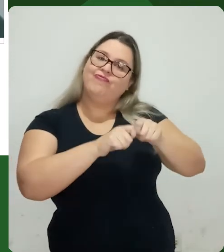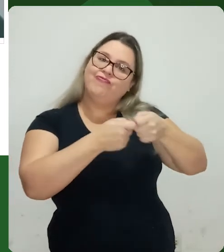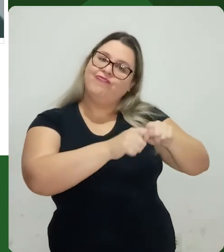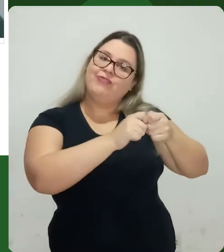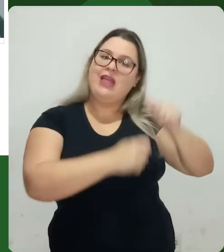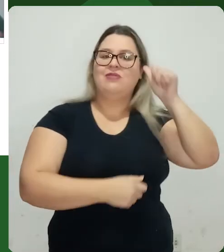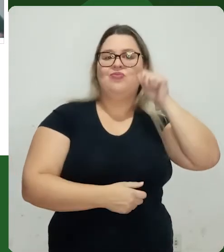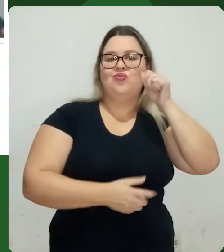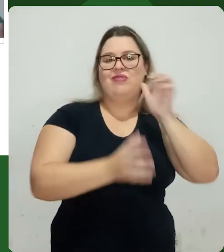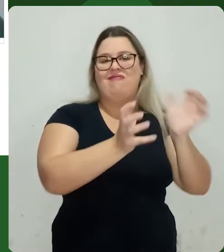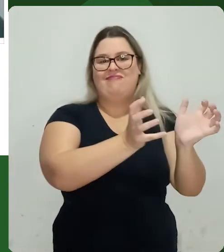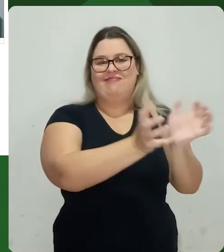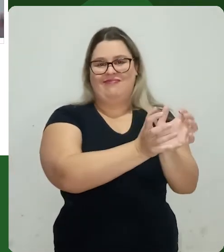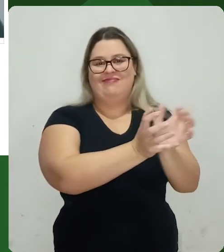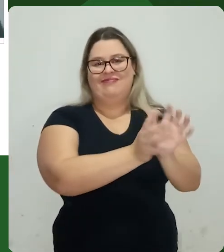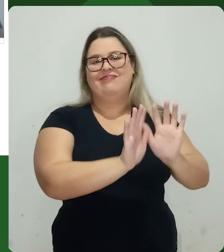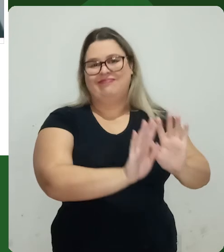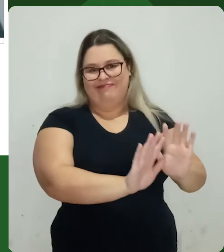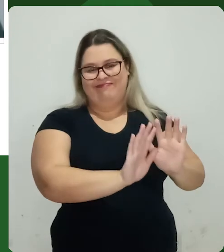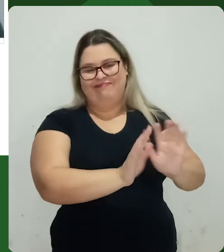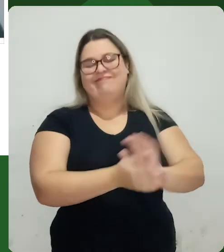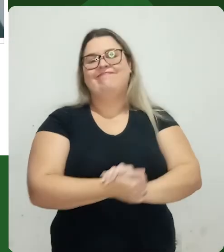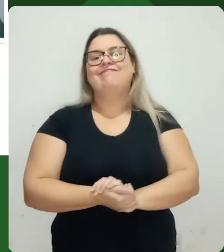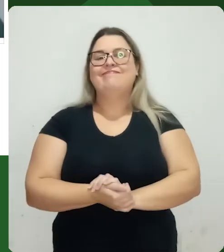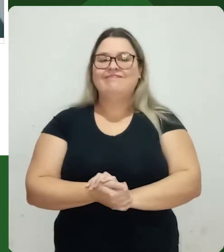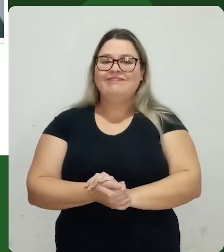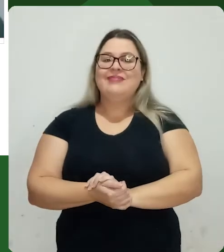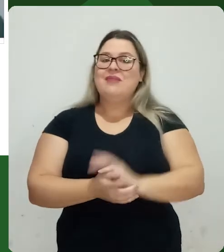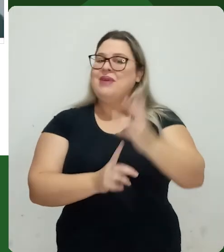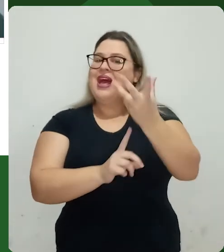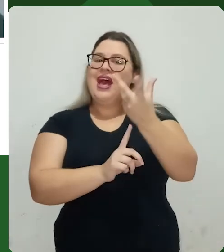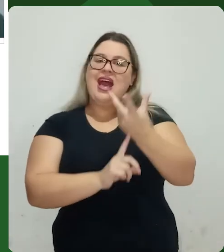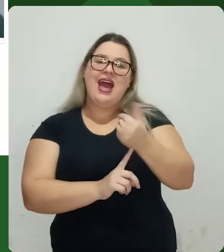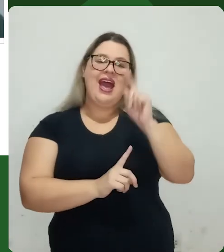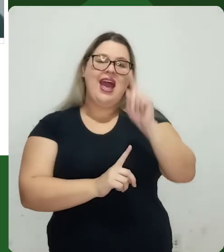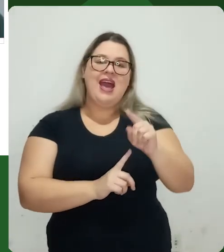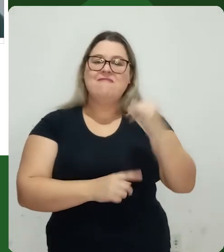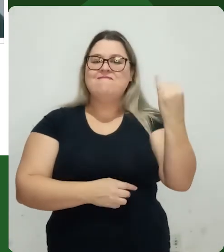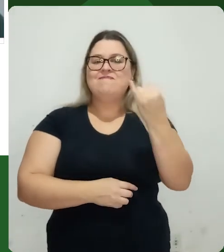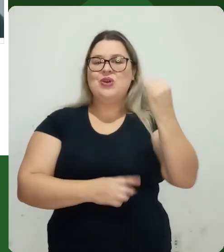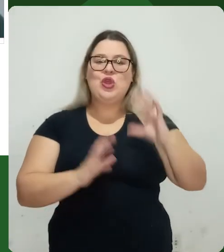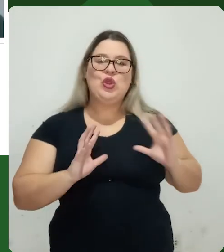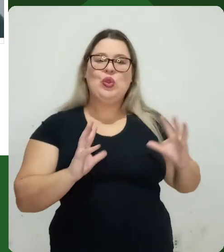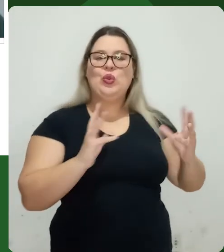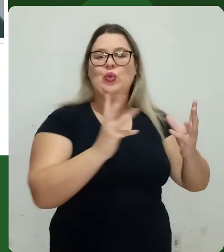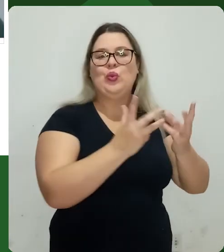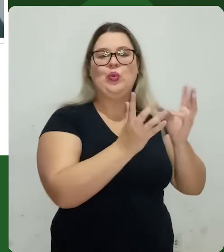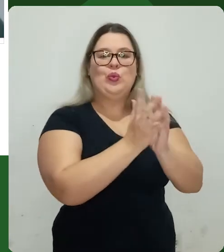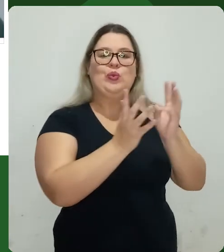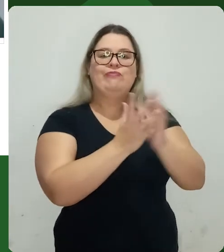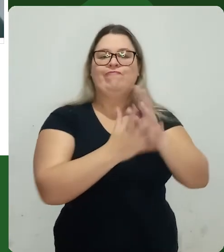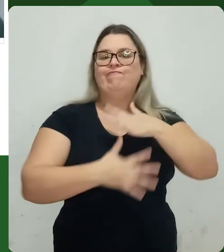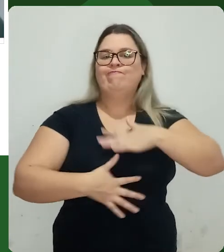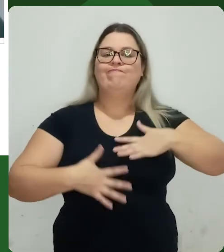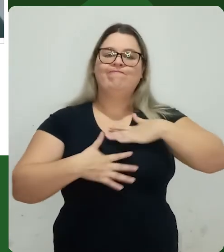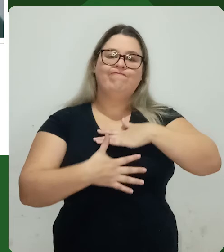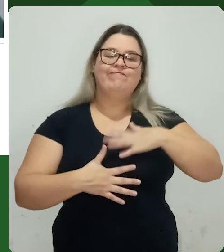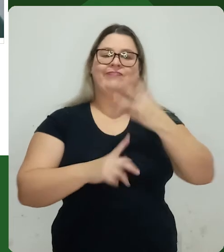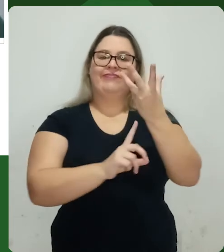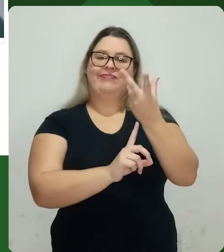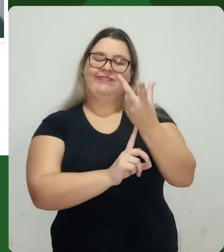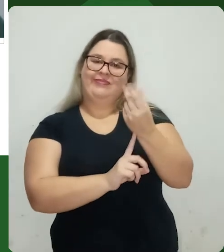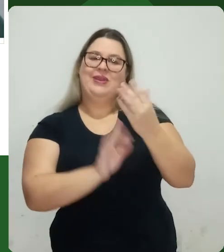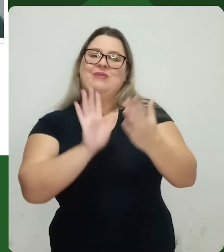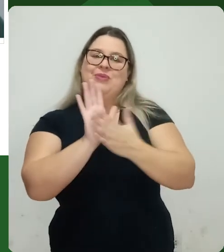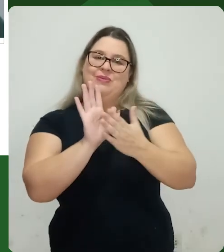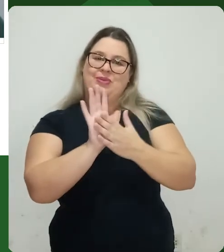e assim por diante. Ou seja, existiam algumas diferenças, não eram para todas as ações, mas a arte era para ser incorporada ao cotidiano e à vida